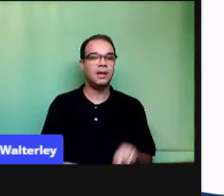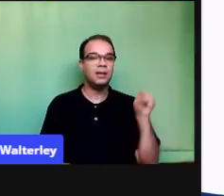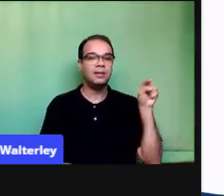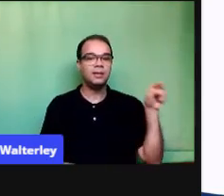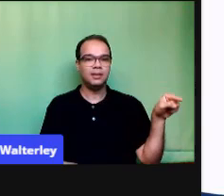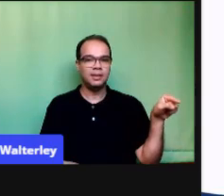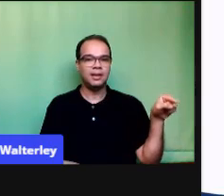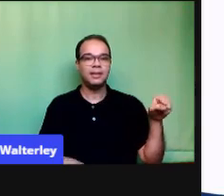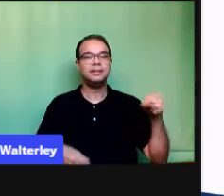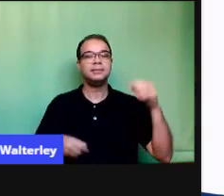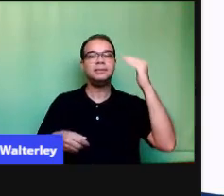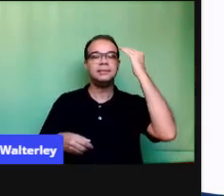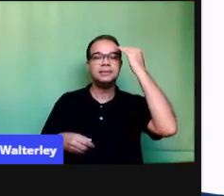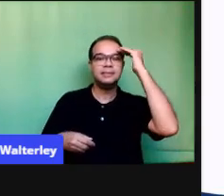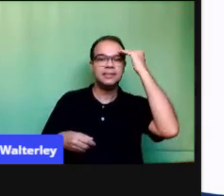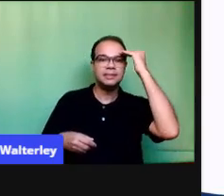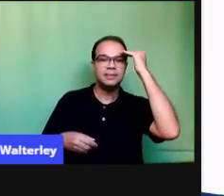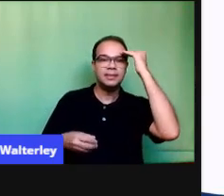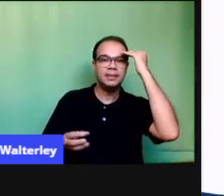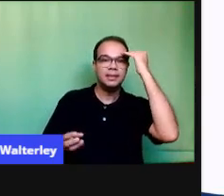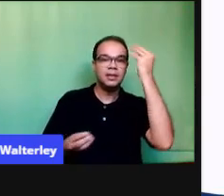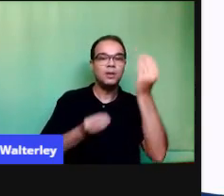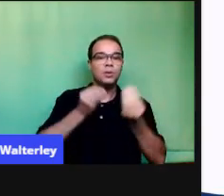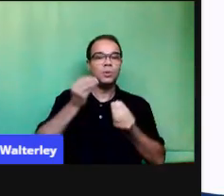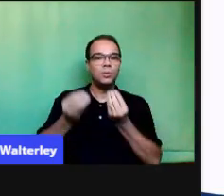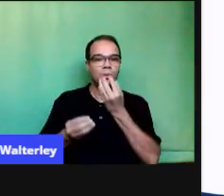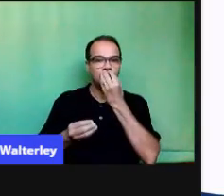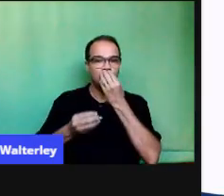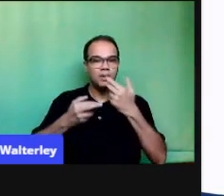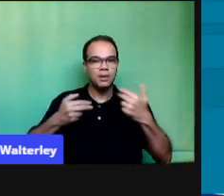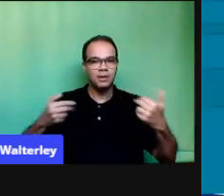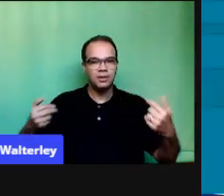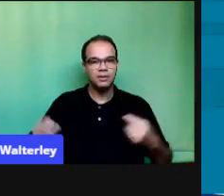que eles consigam aprender de uma forma mais adequada.